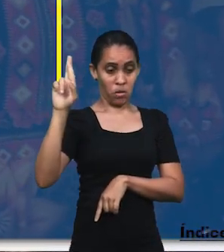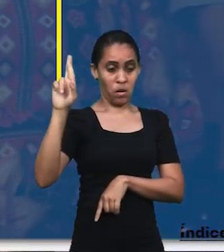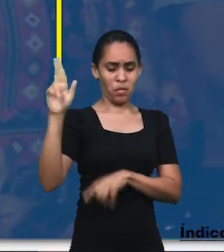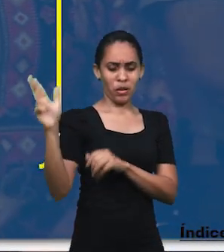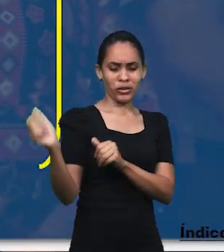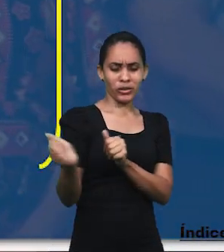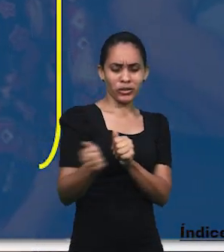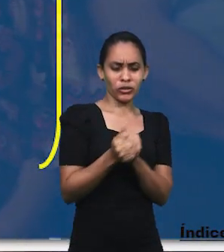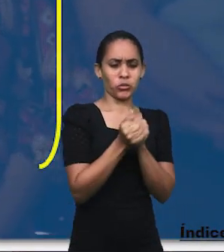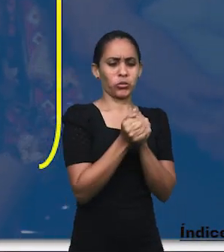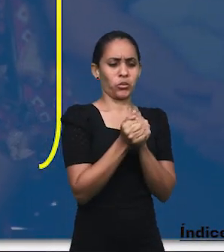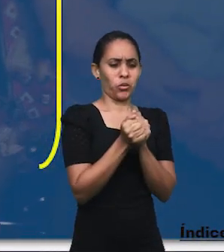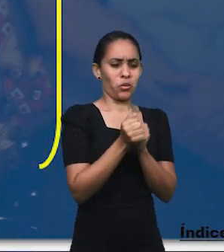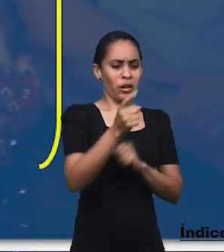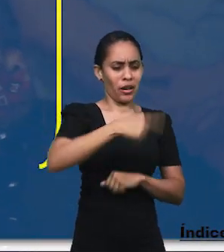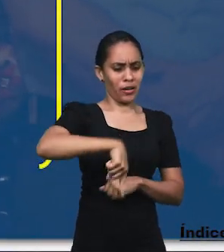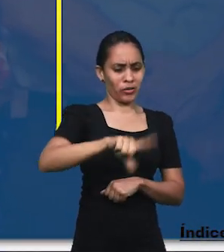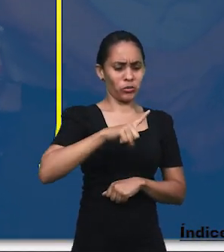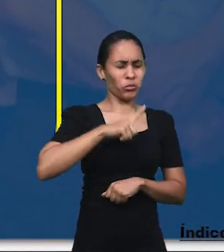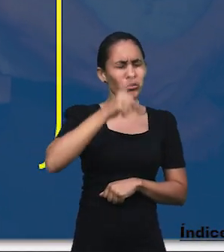cuido de ti.